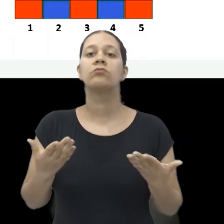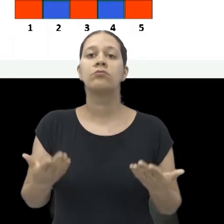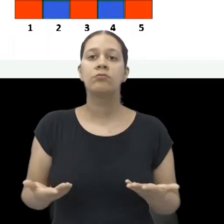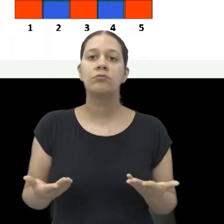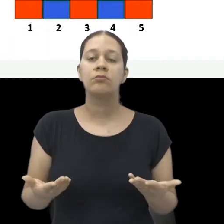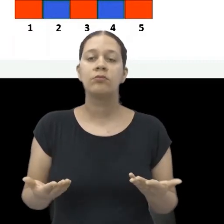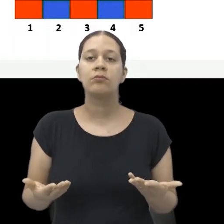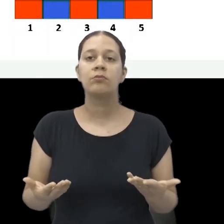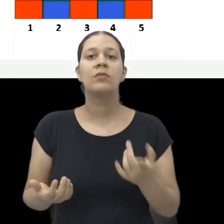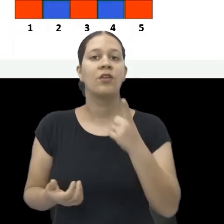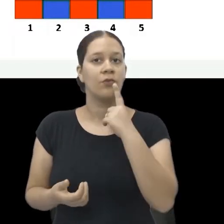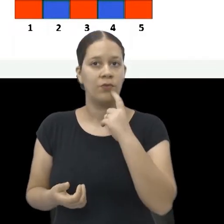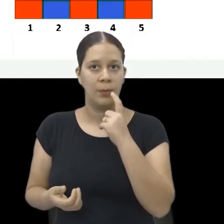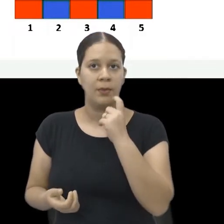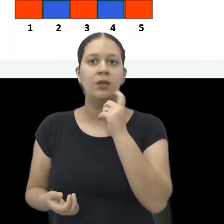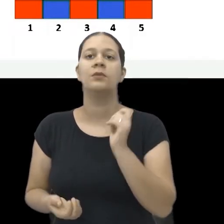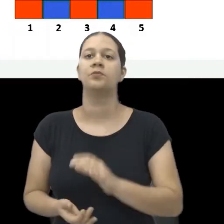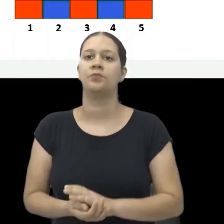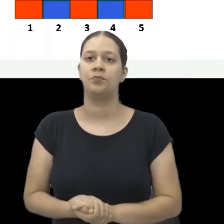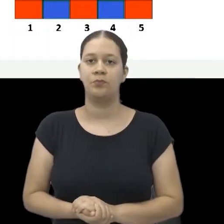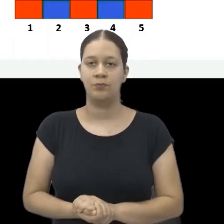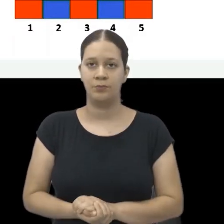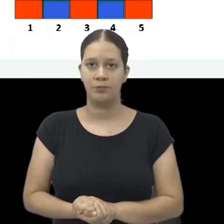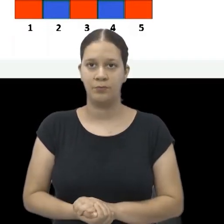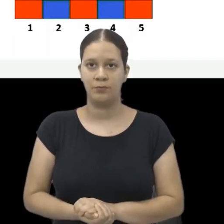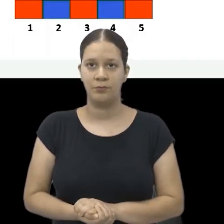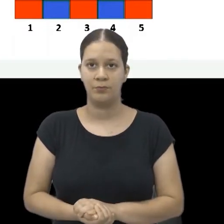ou dessa barra vai ser vermelha.